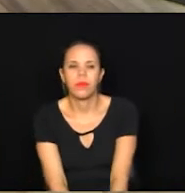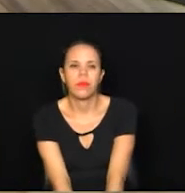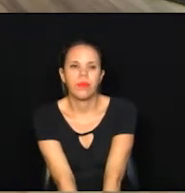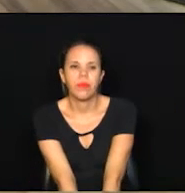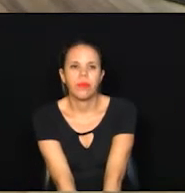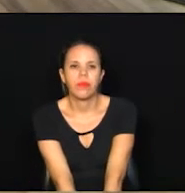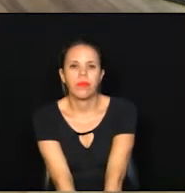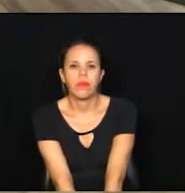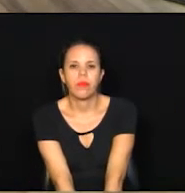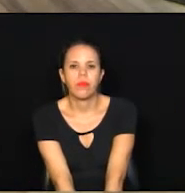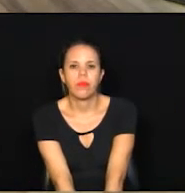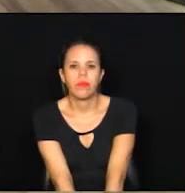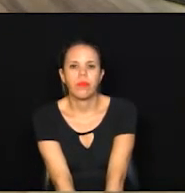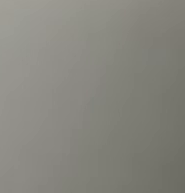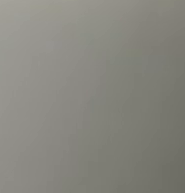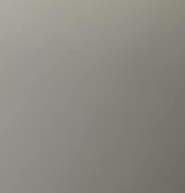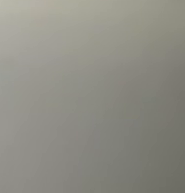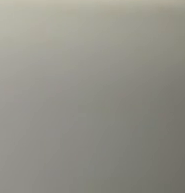bicho. Confira só.